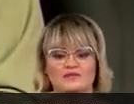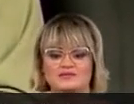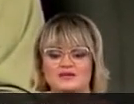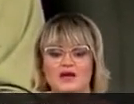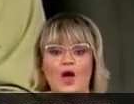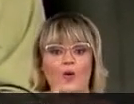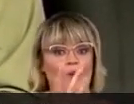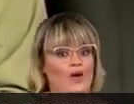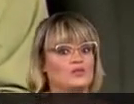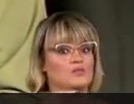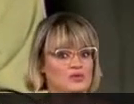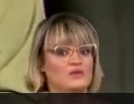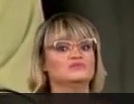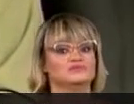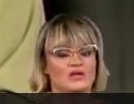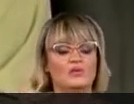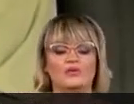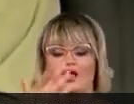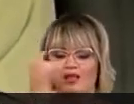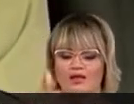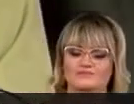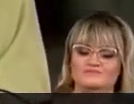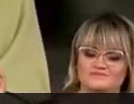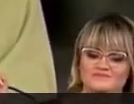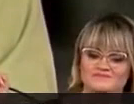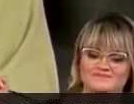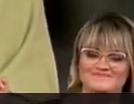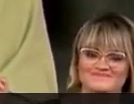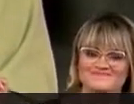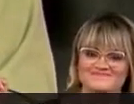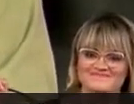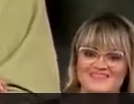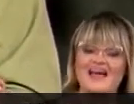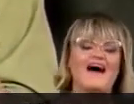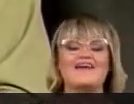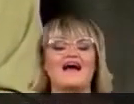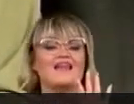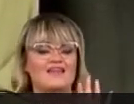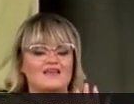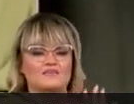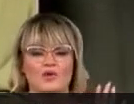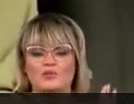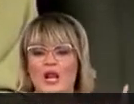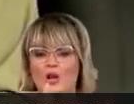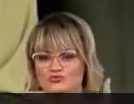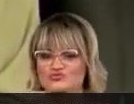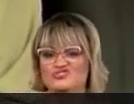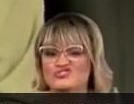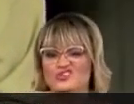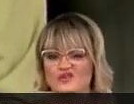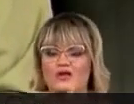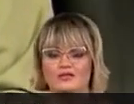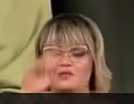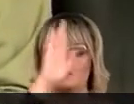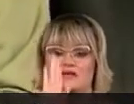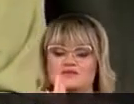possuem pontos de coletas de remédios vencidos como este. E desde que a lei da logística reversa foi implantada no